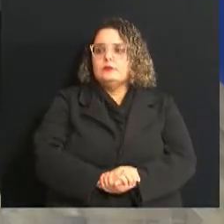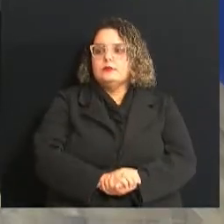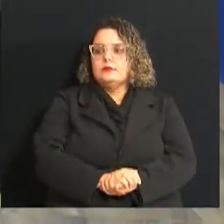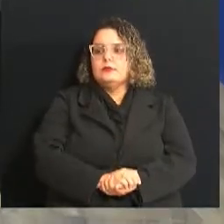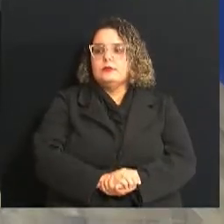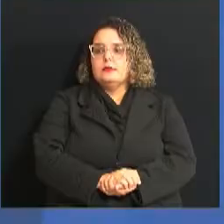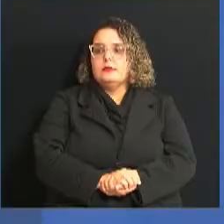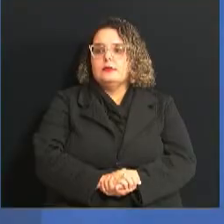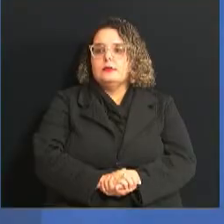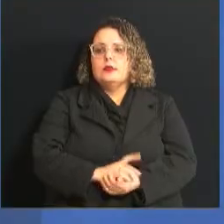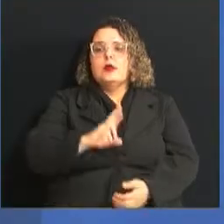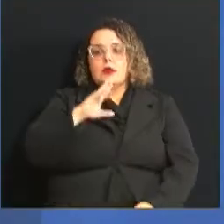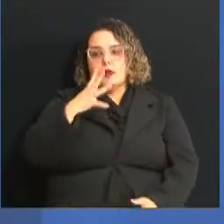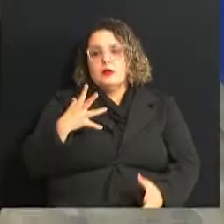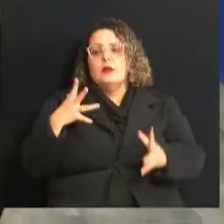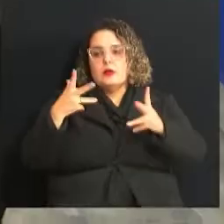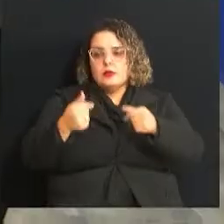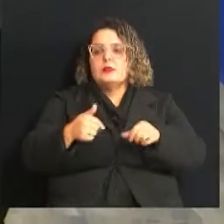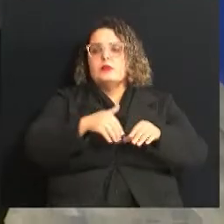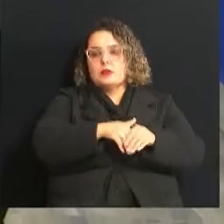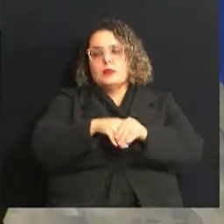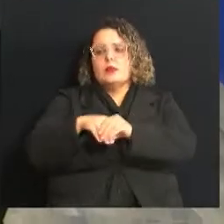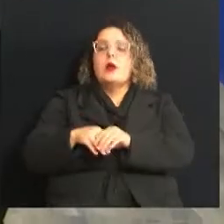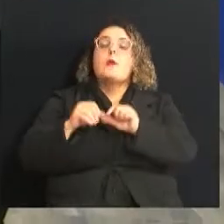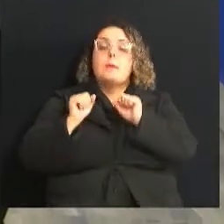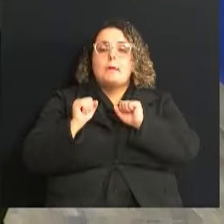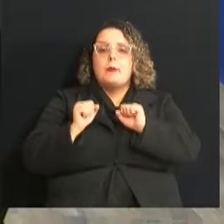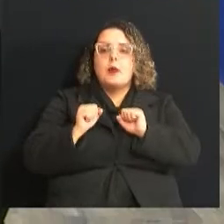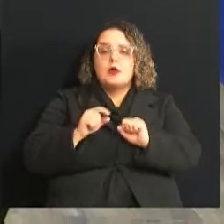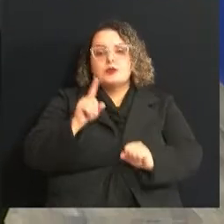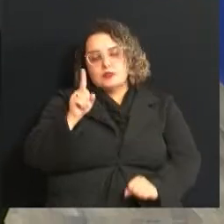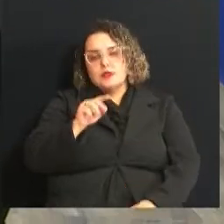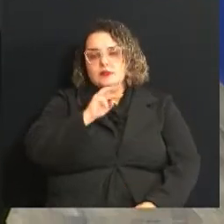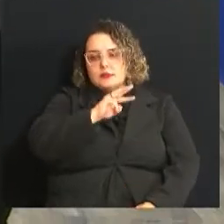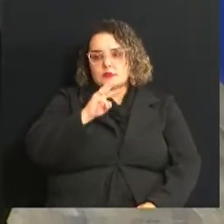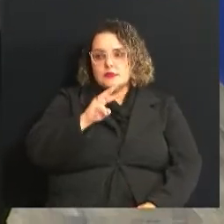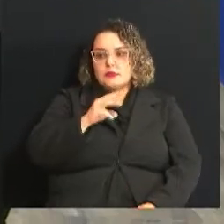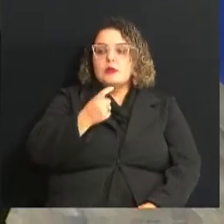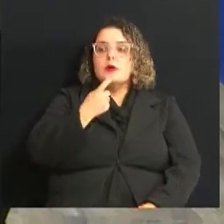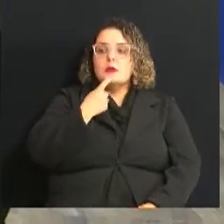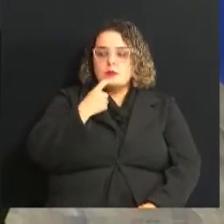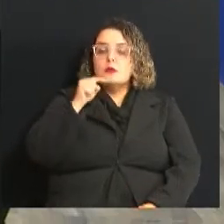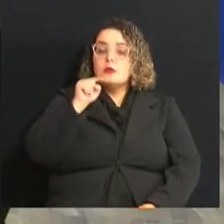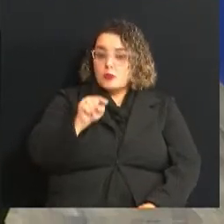E o resultado completo da votação pode ser lá no nosso site, ó,